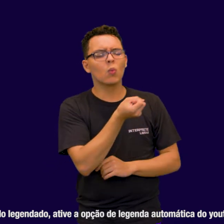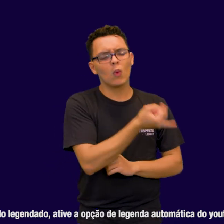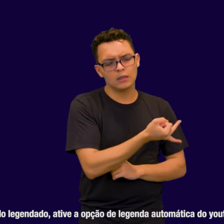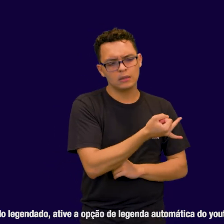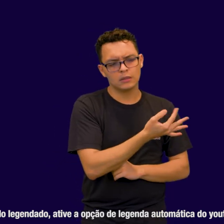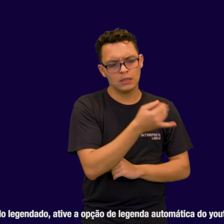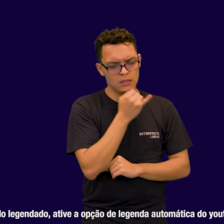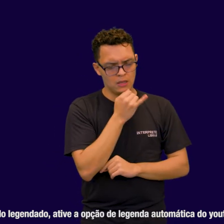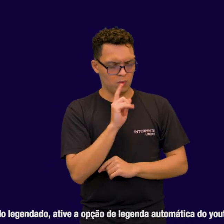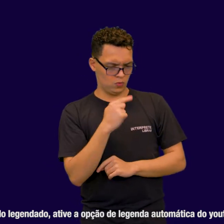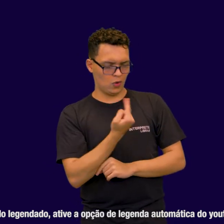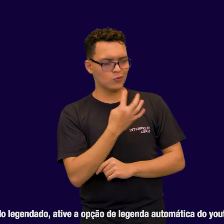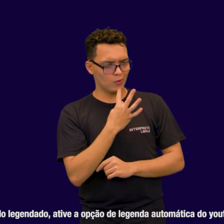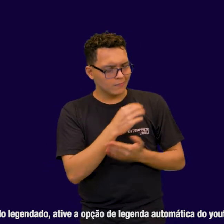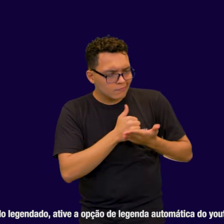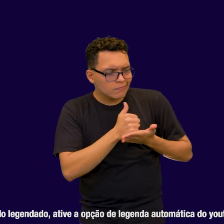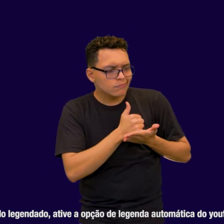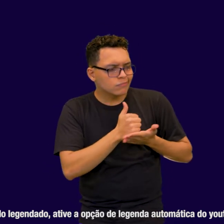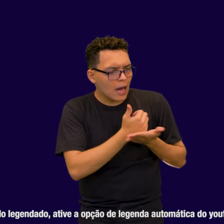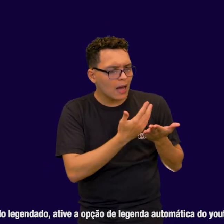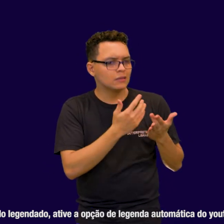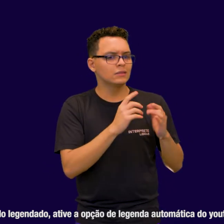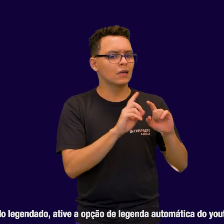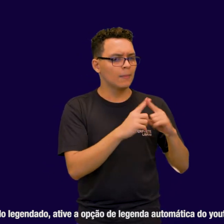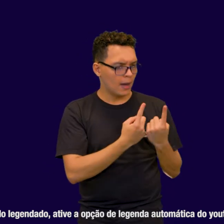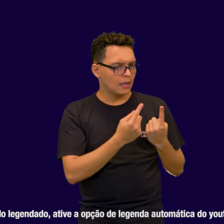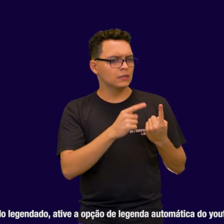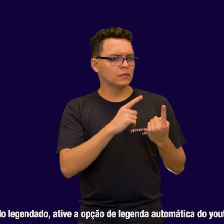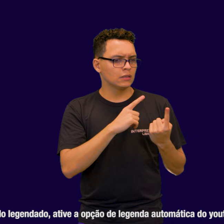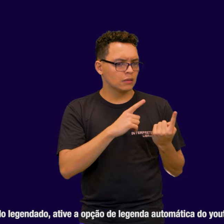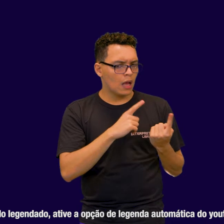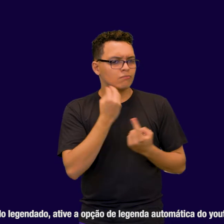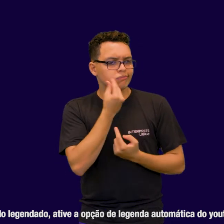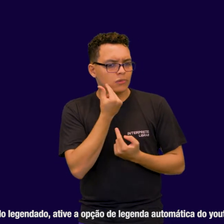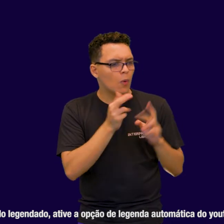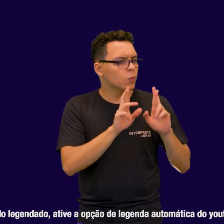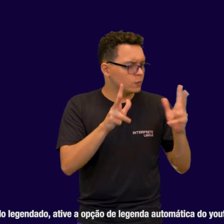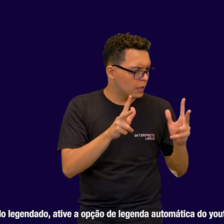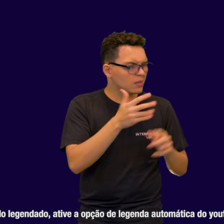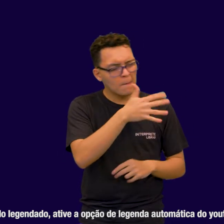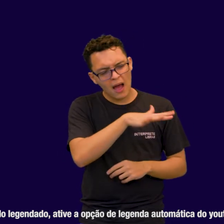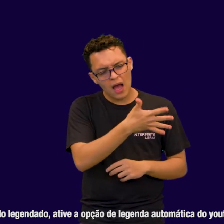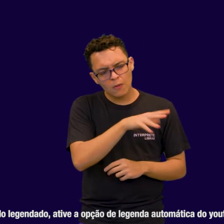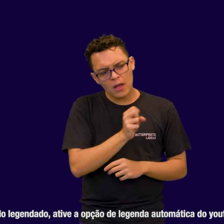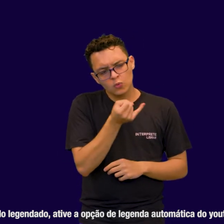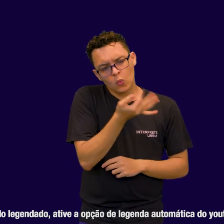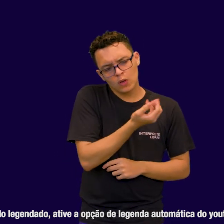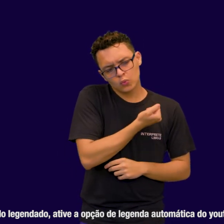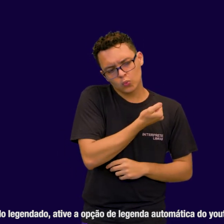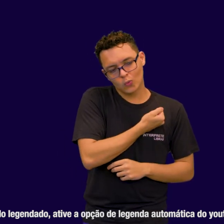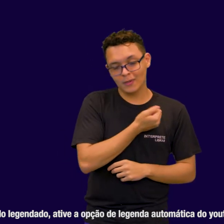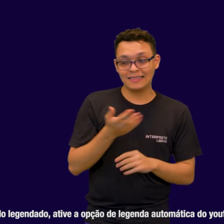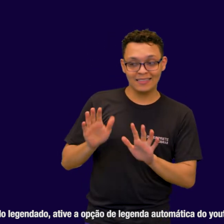variedades, Fabiana? Assim, a gente conhece essas mais básicas, né? Mas assim, tem a combinação de sabor. Dá para dar um número aí de